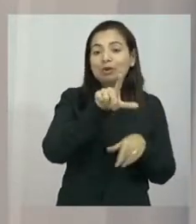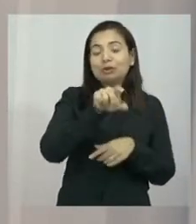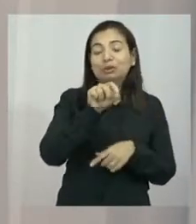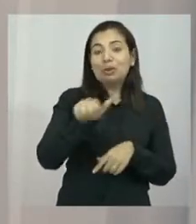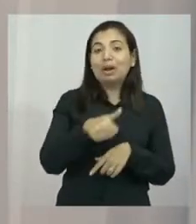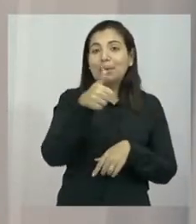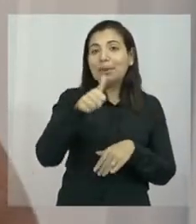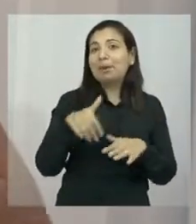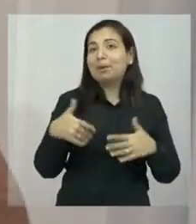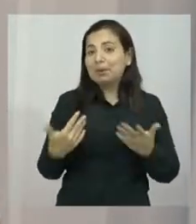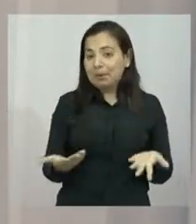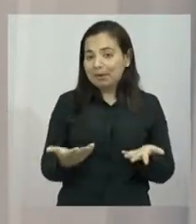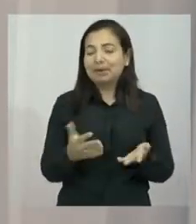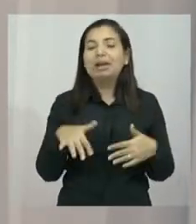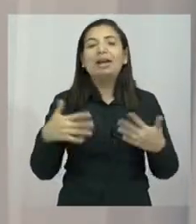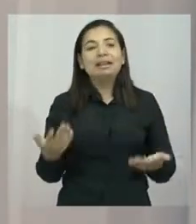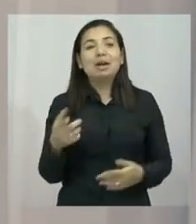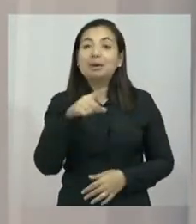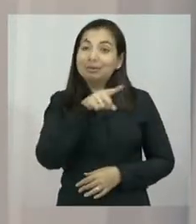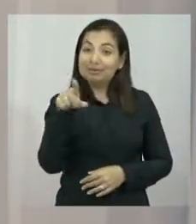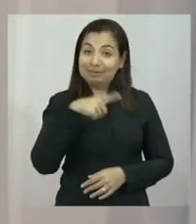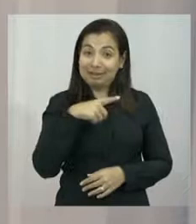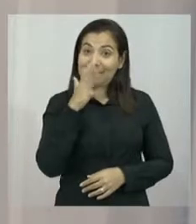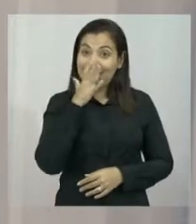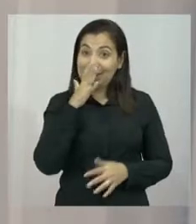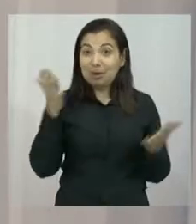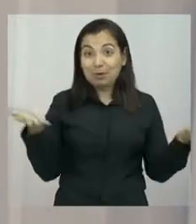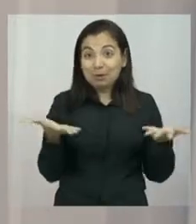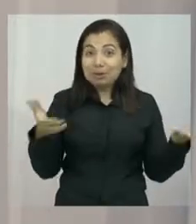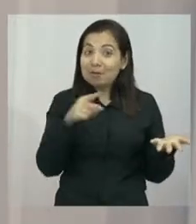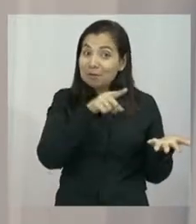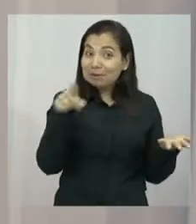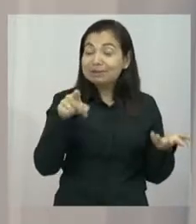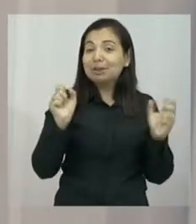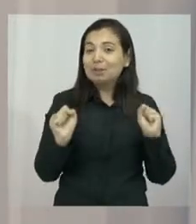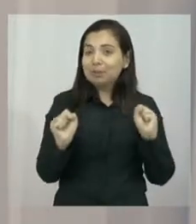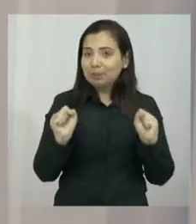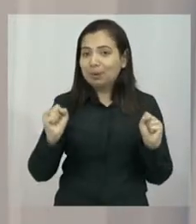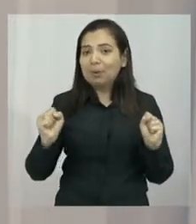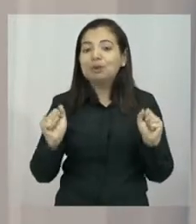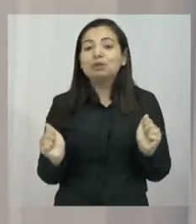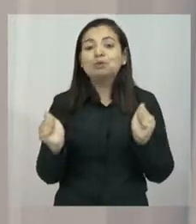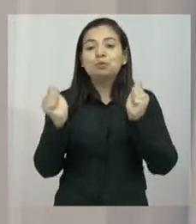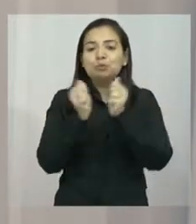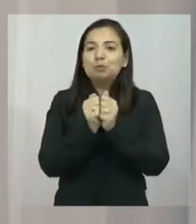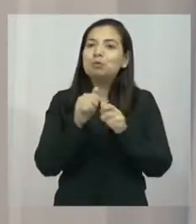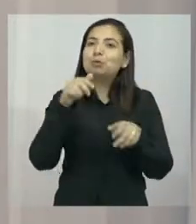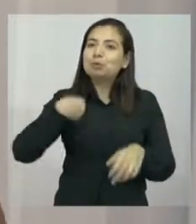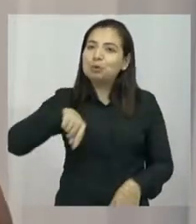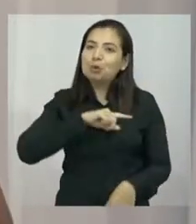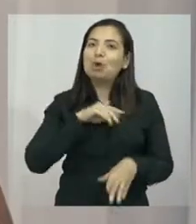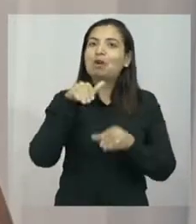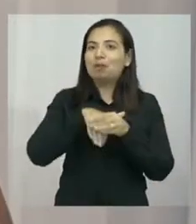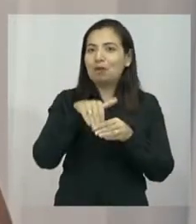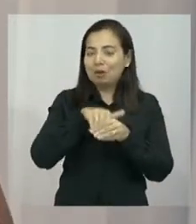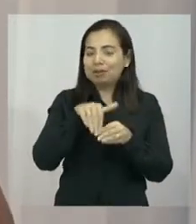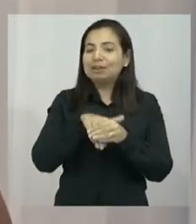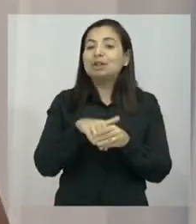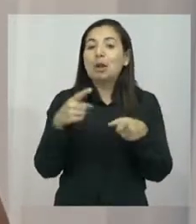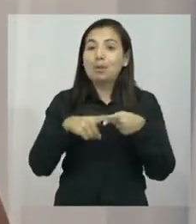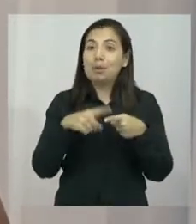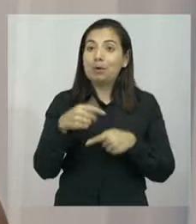desde já as pessoas que estão nos assistindo para que eles possam estar juntamente votando. Porque dentre essas